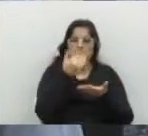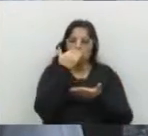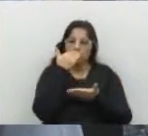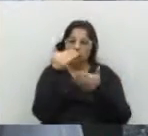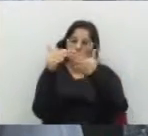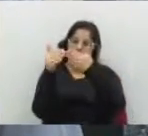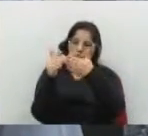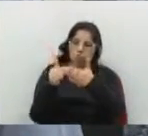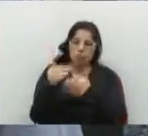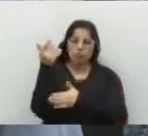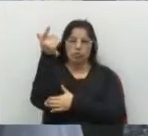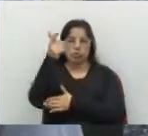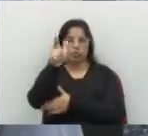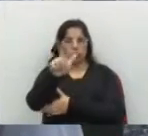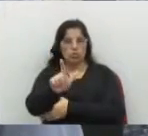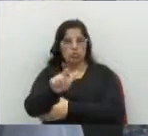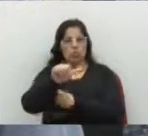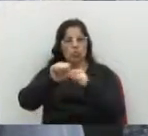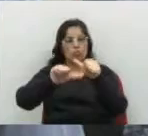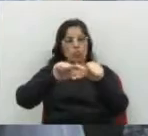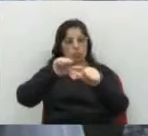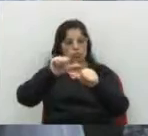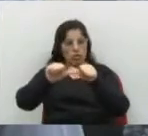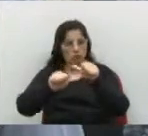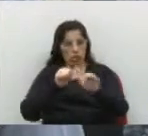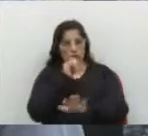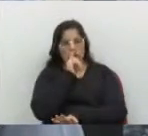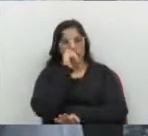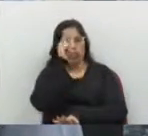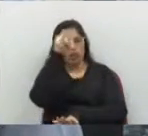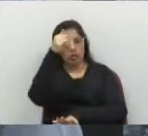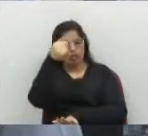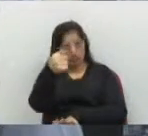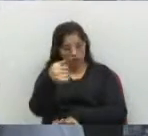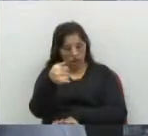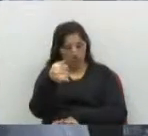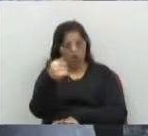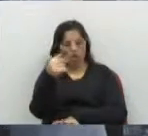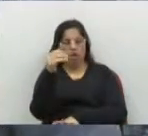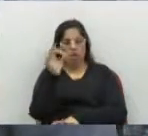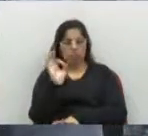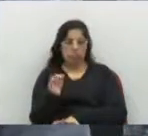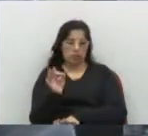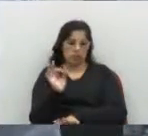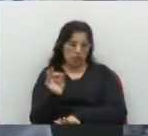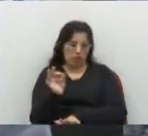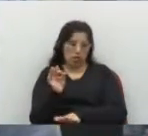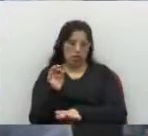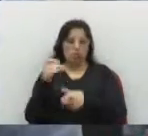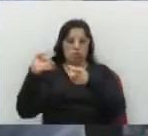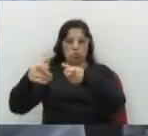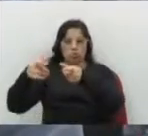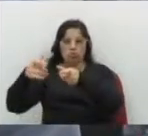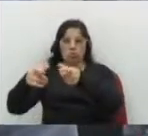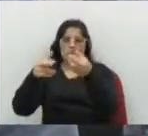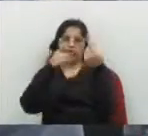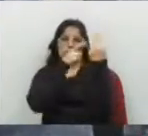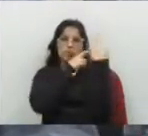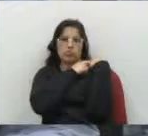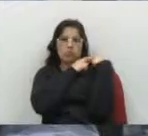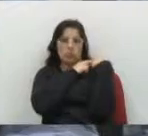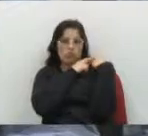eles tinham feito um comunicado para que fosse feita a troca ao departamento de